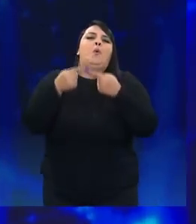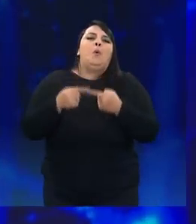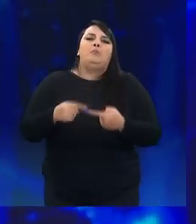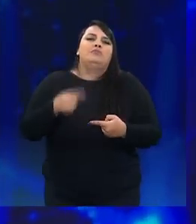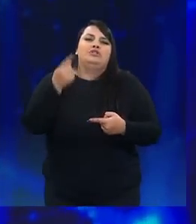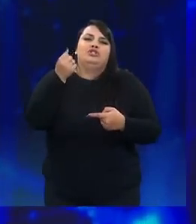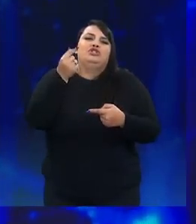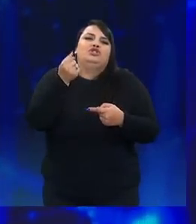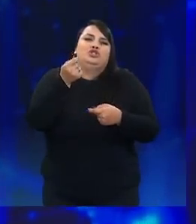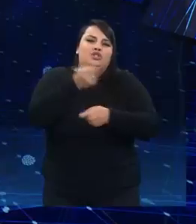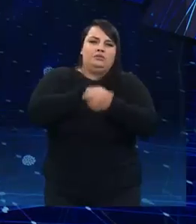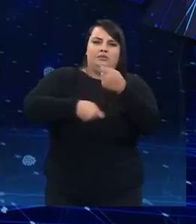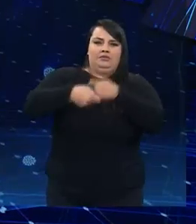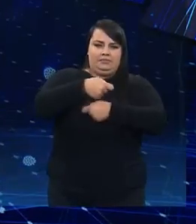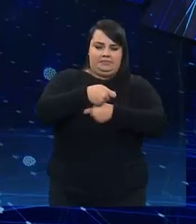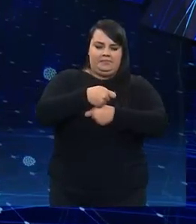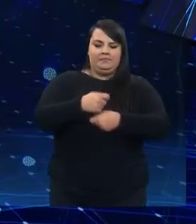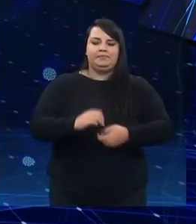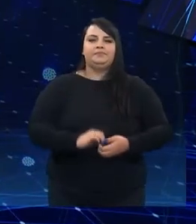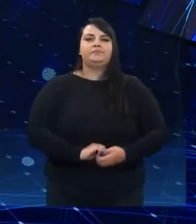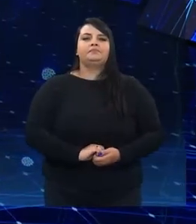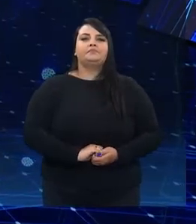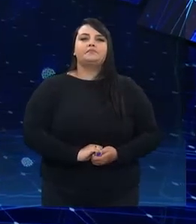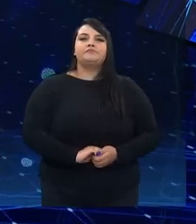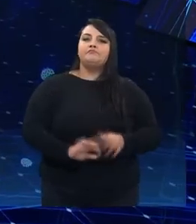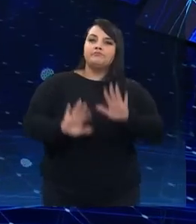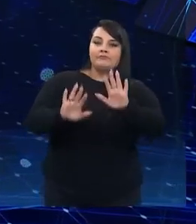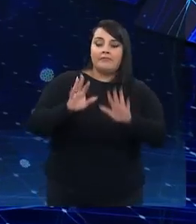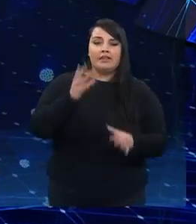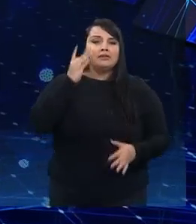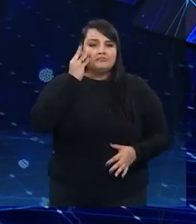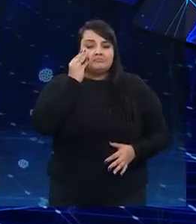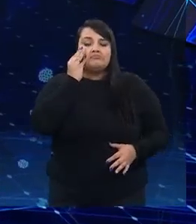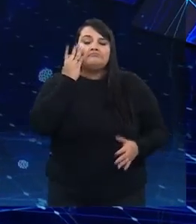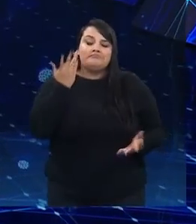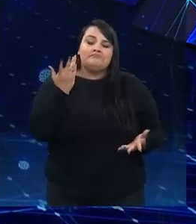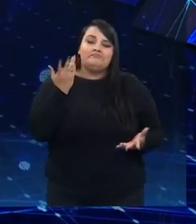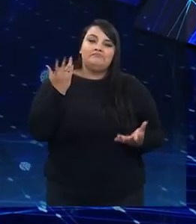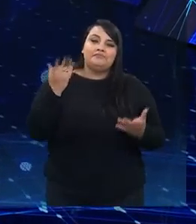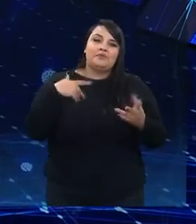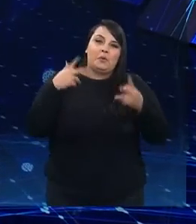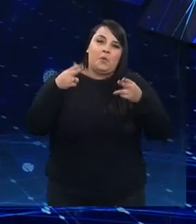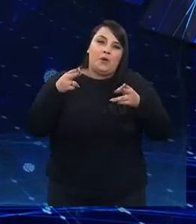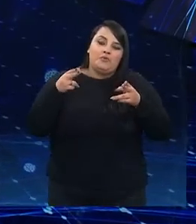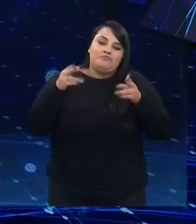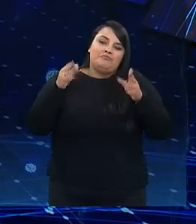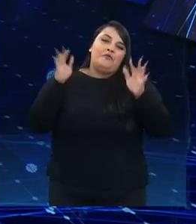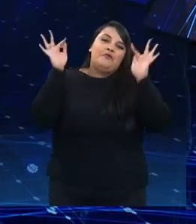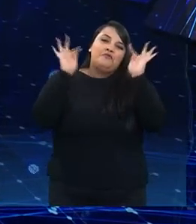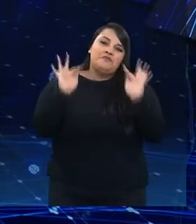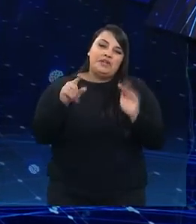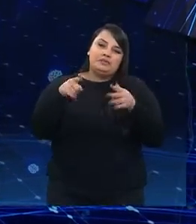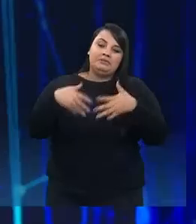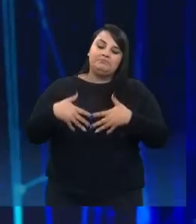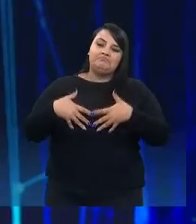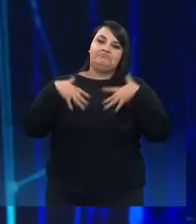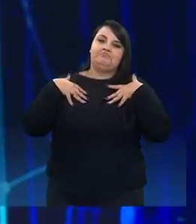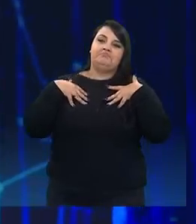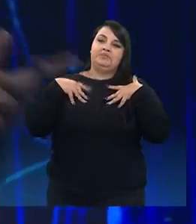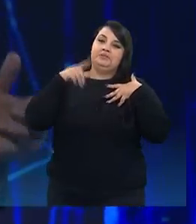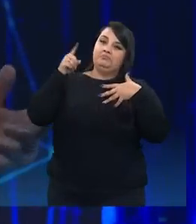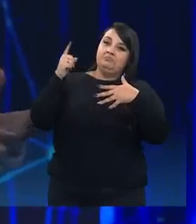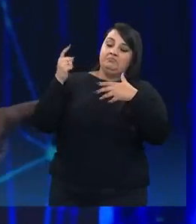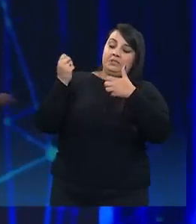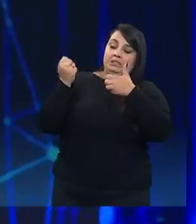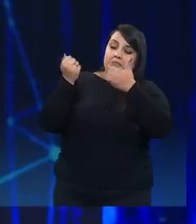financeiro. Francisco, eu fico feliz de você ter afirmado que você não vai trazer o orçamento secreto para cá, se